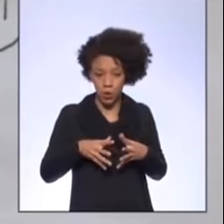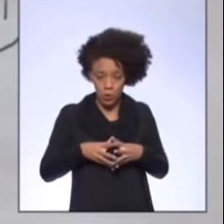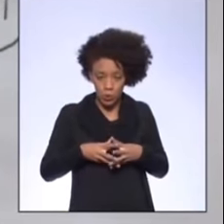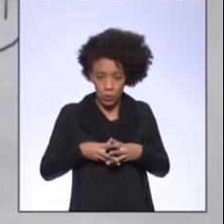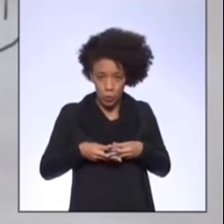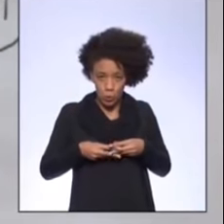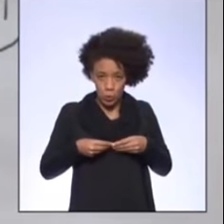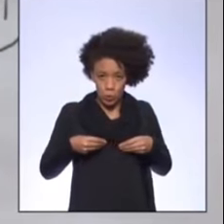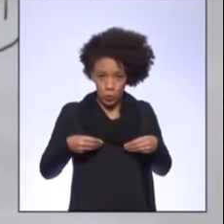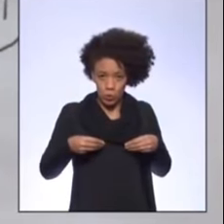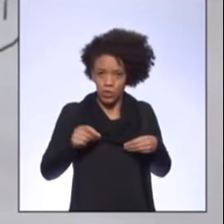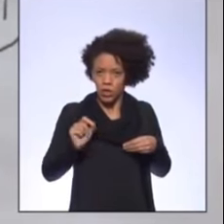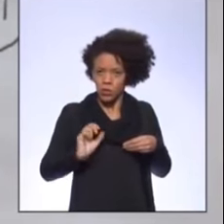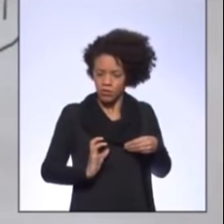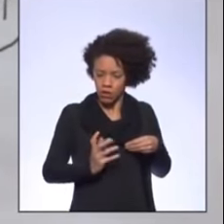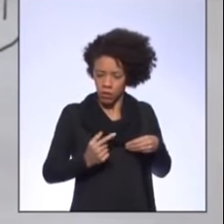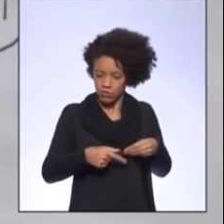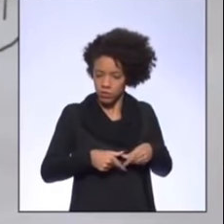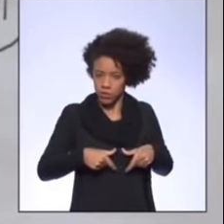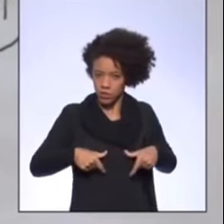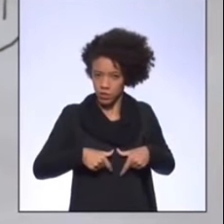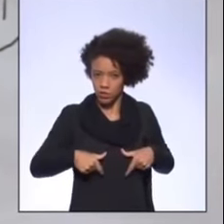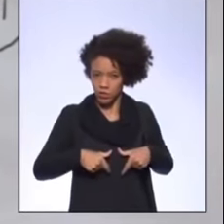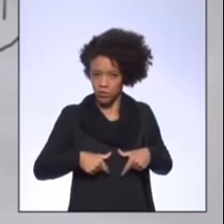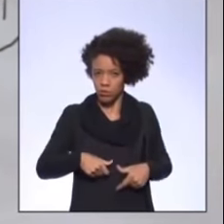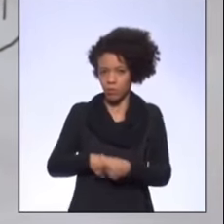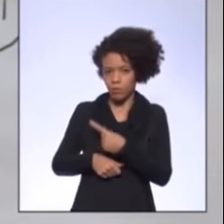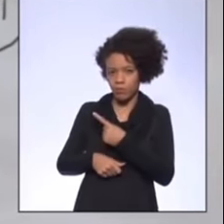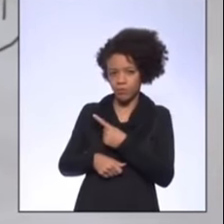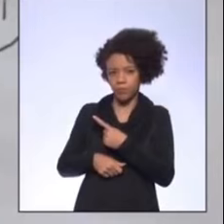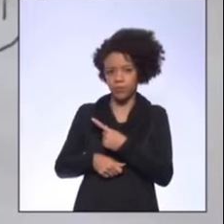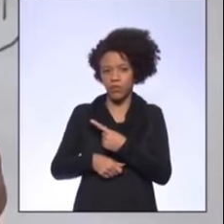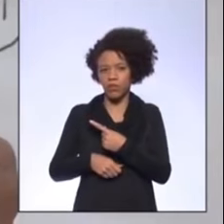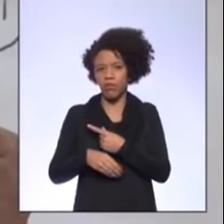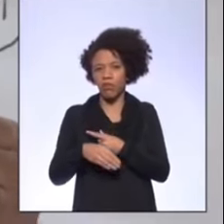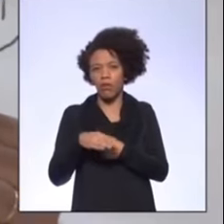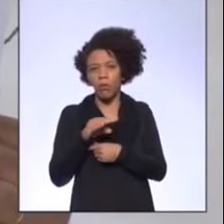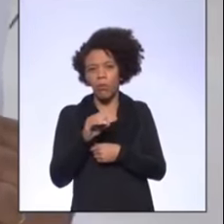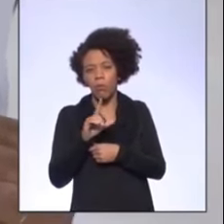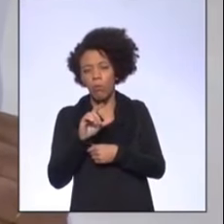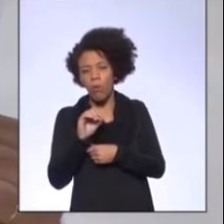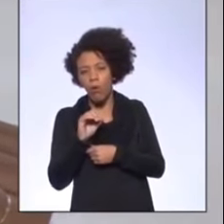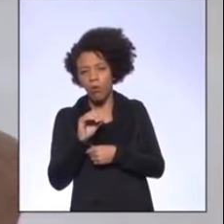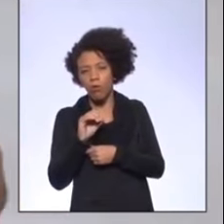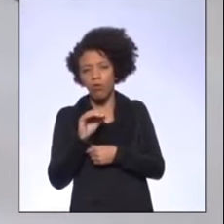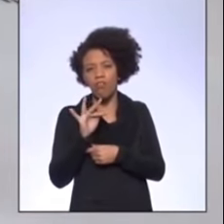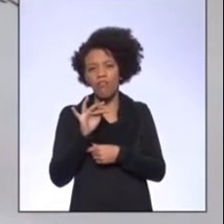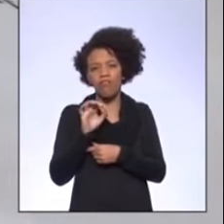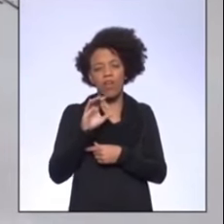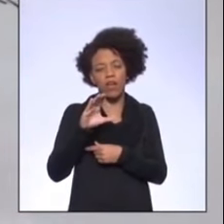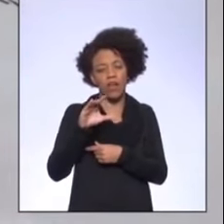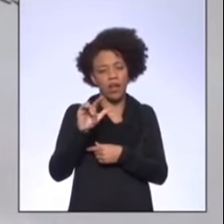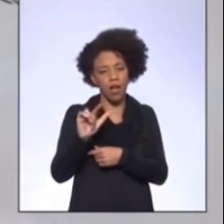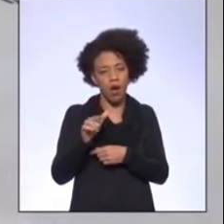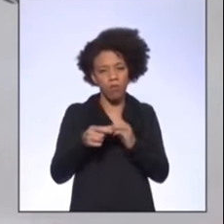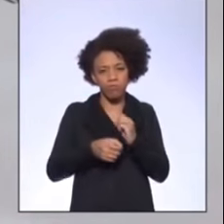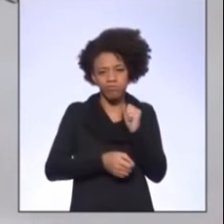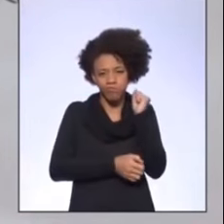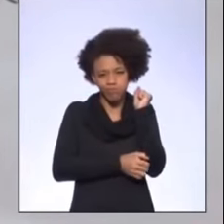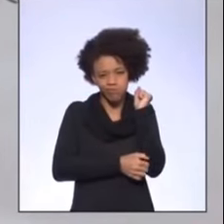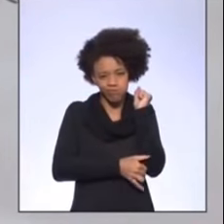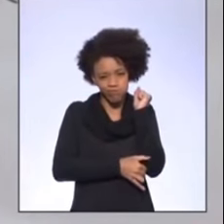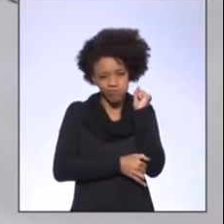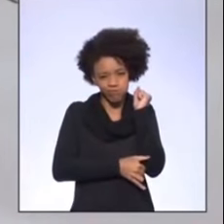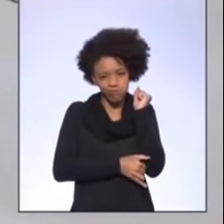que está acontecendo aqui? Está produzindo bolo fecal, para quando você for no banheiro eliminar tudo aquilo que o seu corpo não utilizou. Se você não